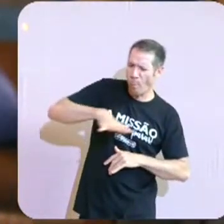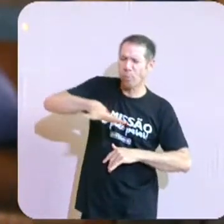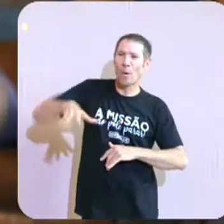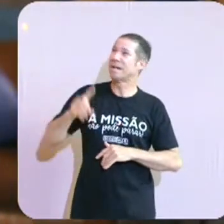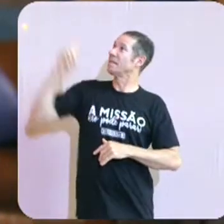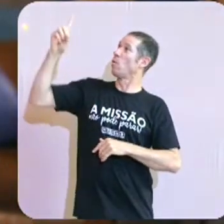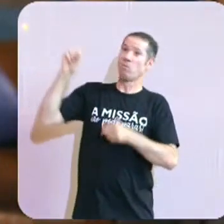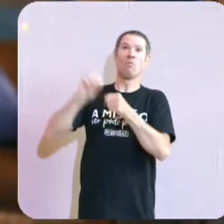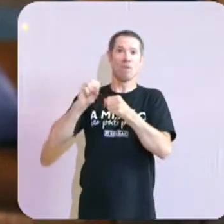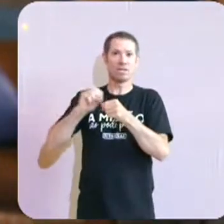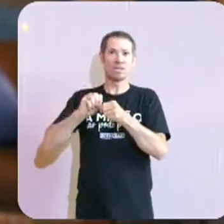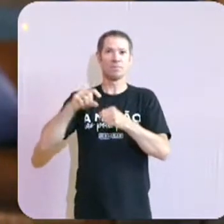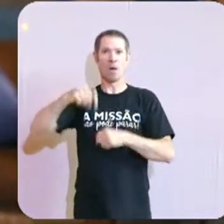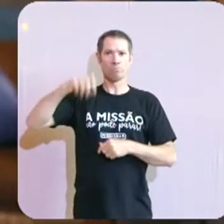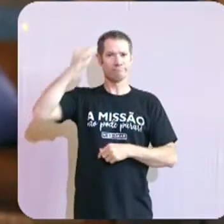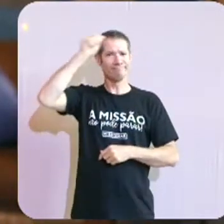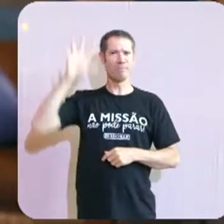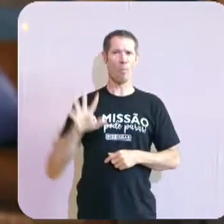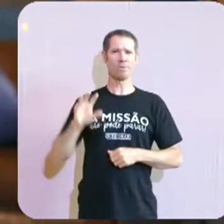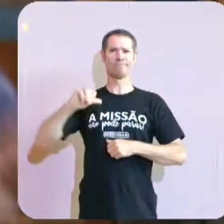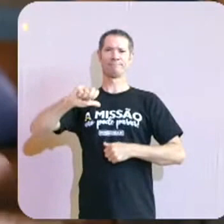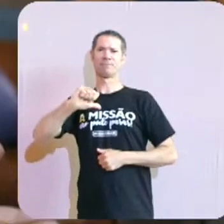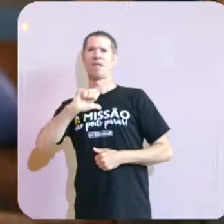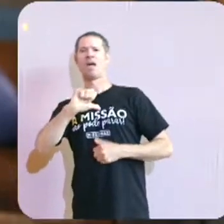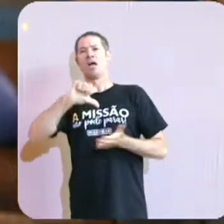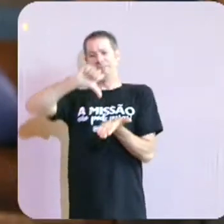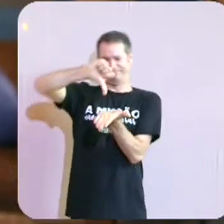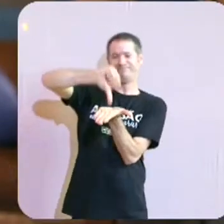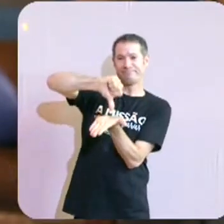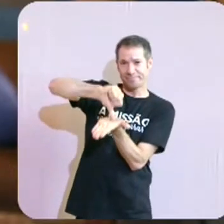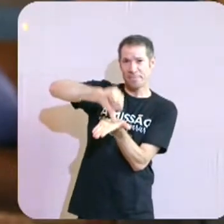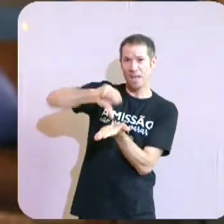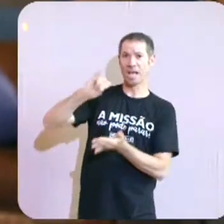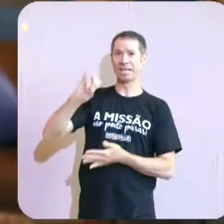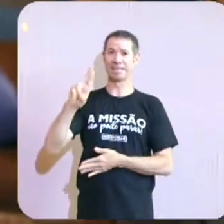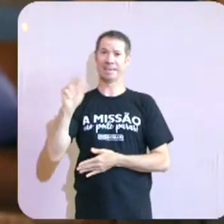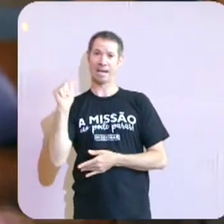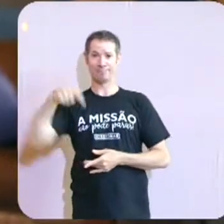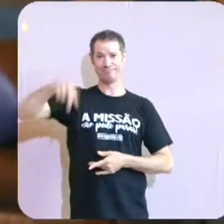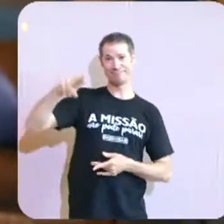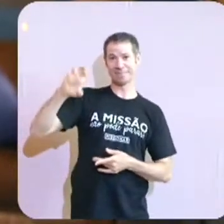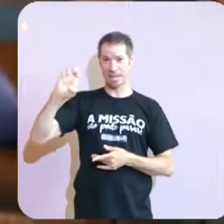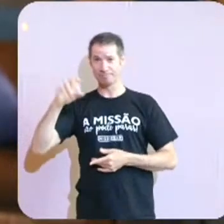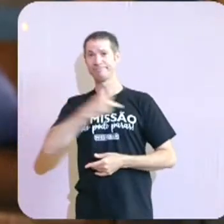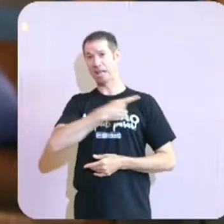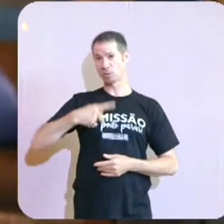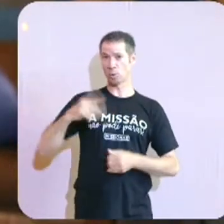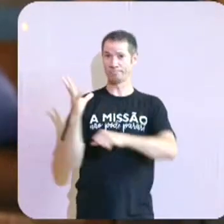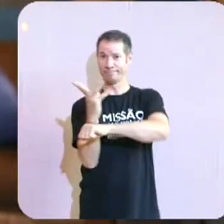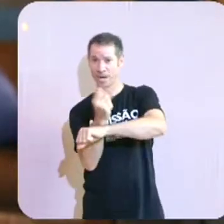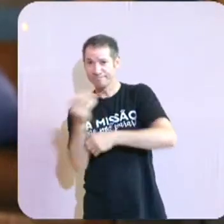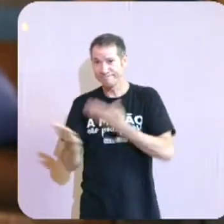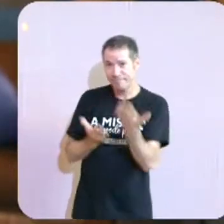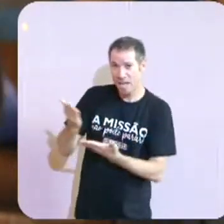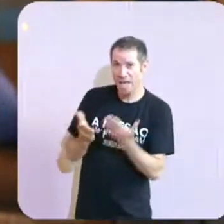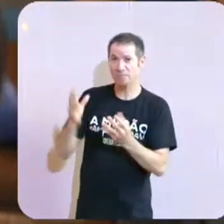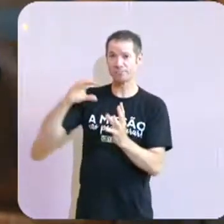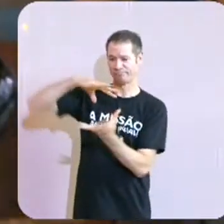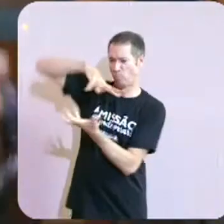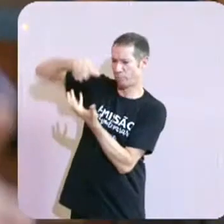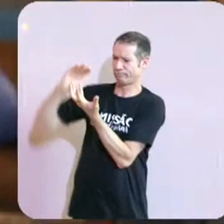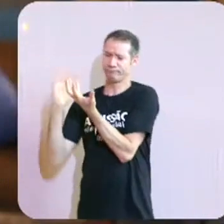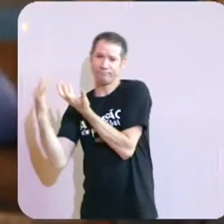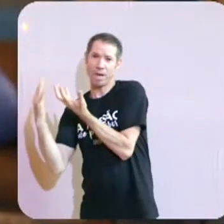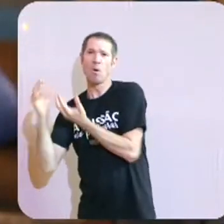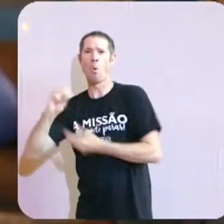tem feito, seja aqui na Jordânia ou no Iraque, onde eu pastoreio as nossas igrejas, que a gente serve aqui no Oriente Médio, ou quem sabe